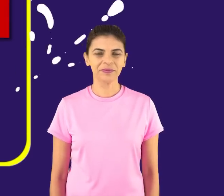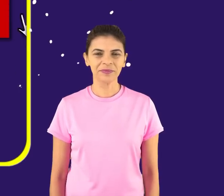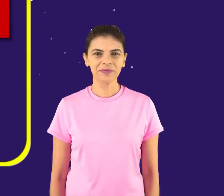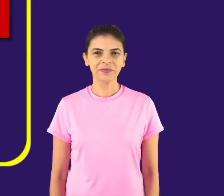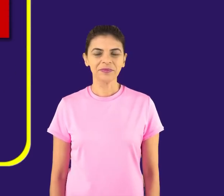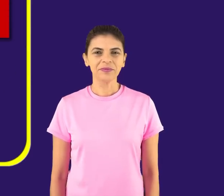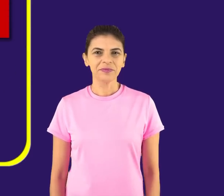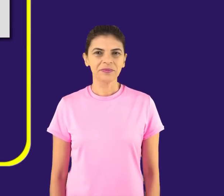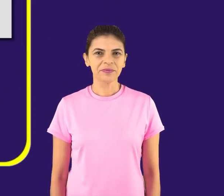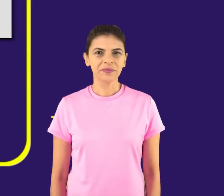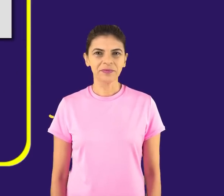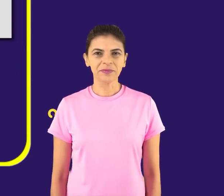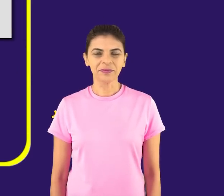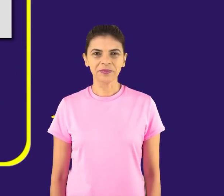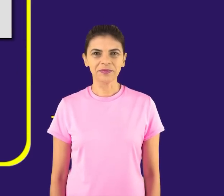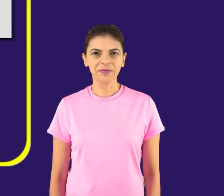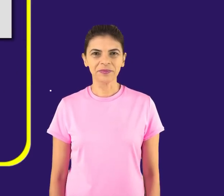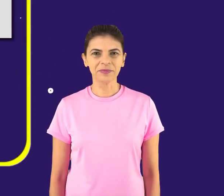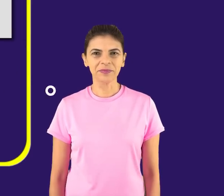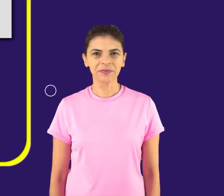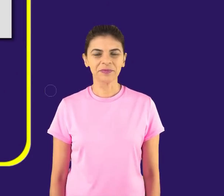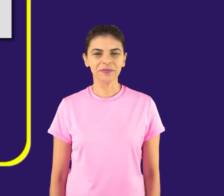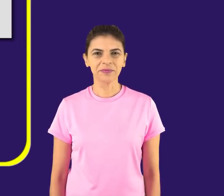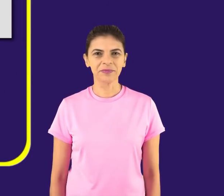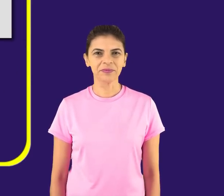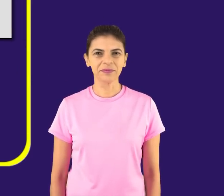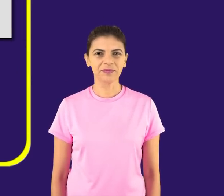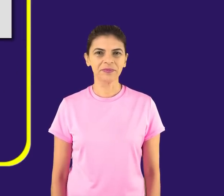Aqui você viver